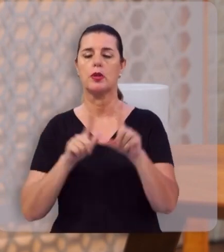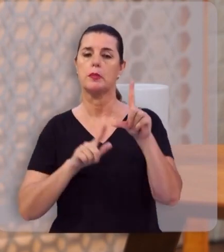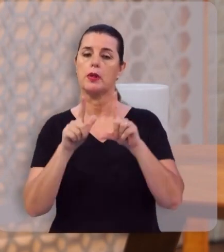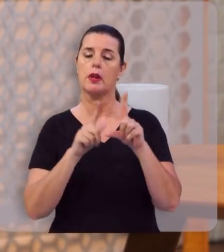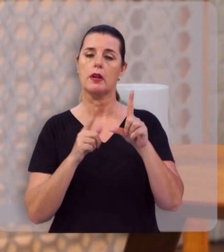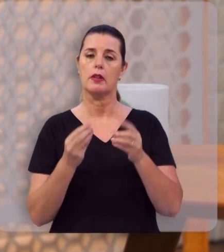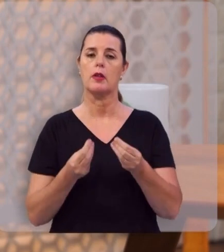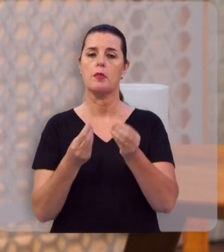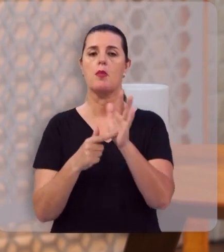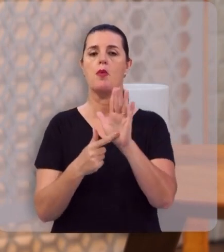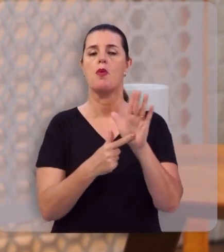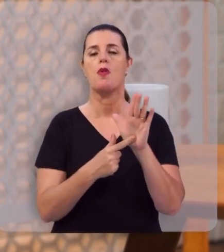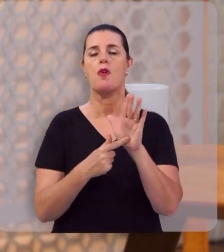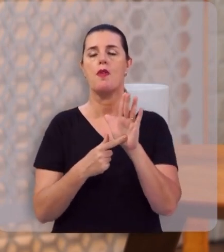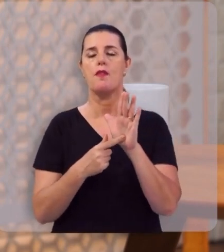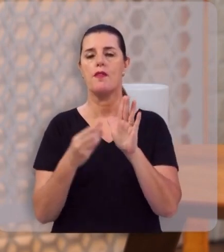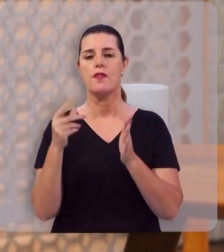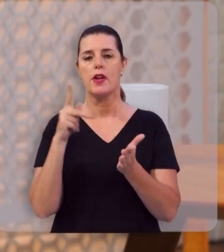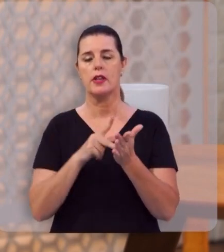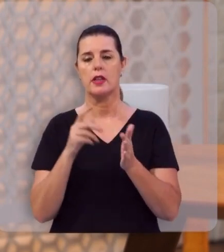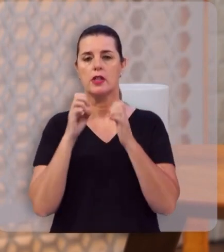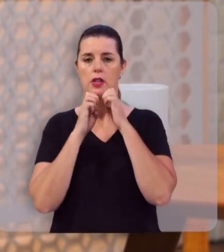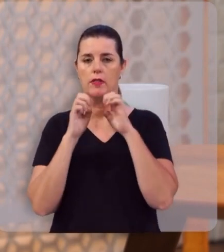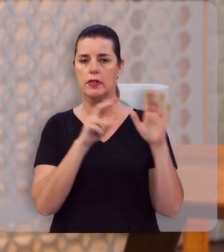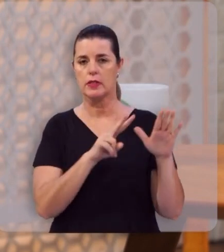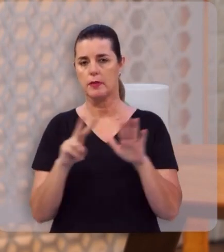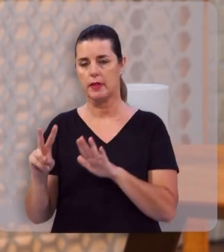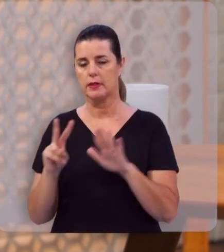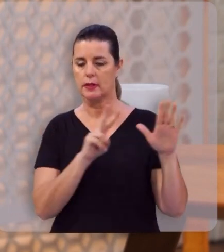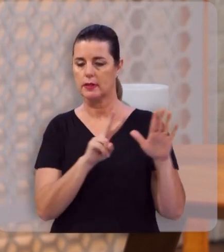tem trazido a verdade do Evangelho todas as